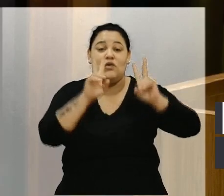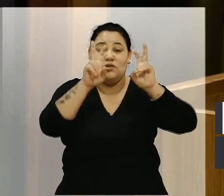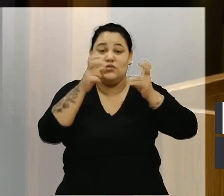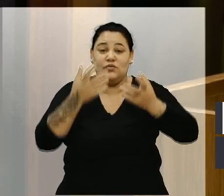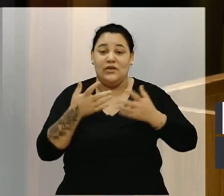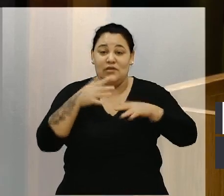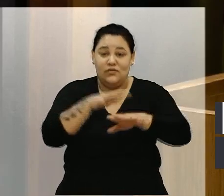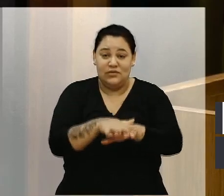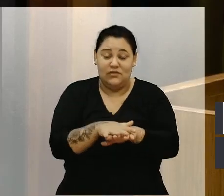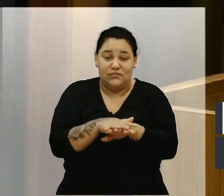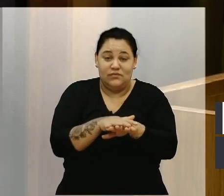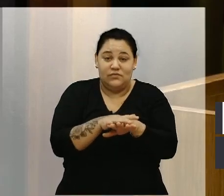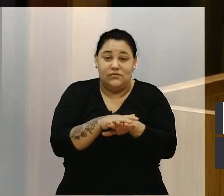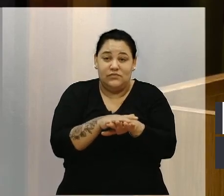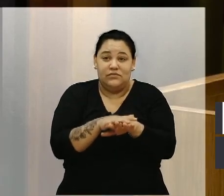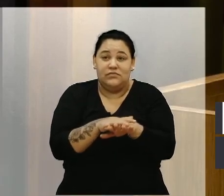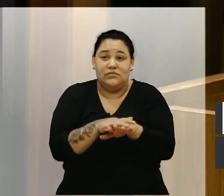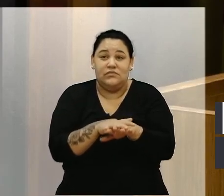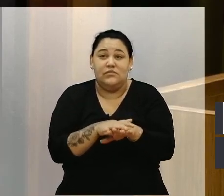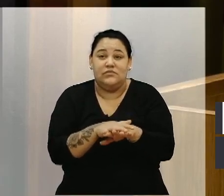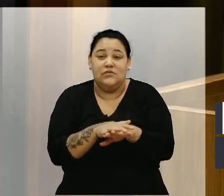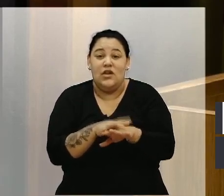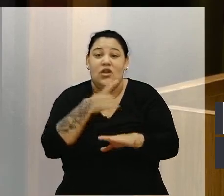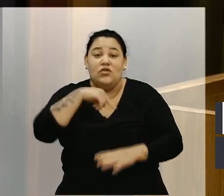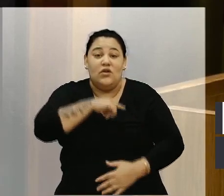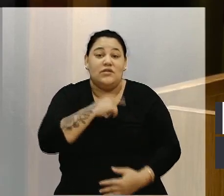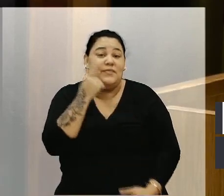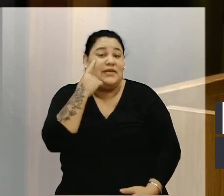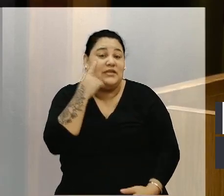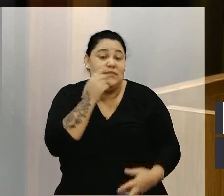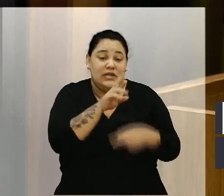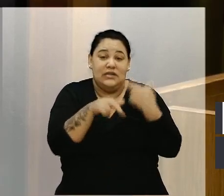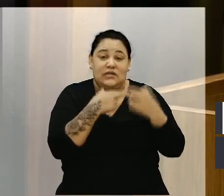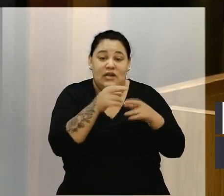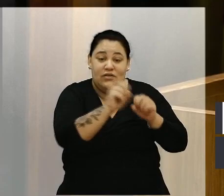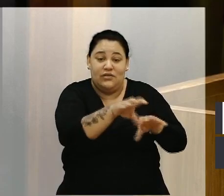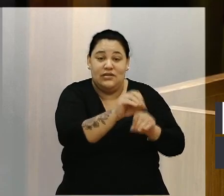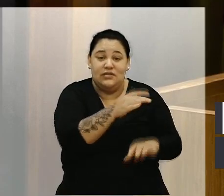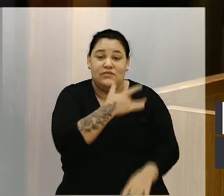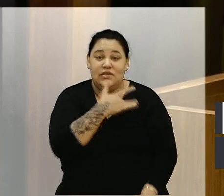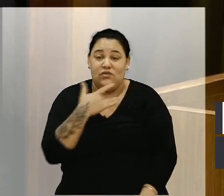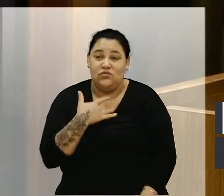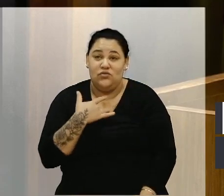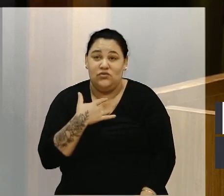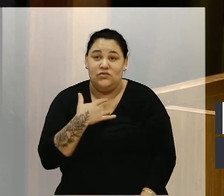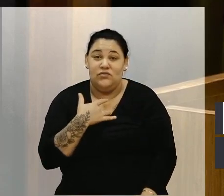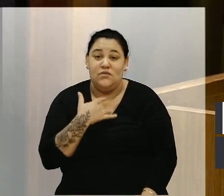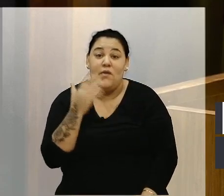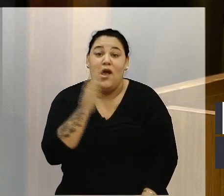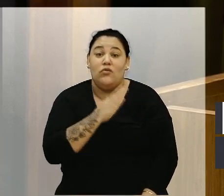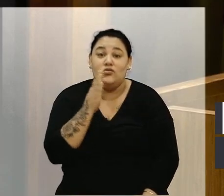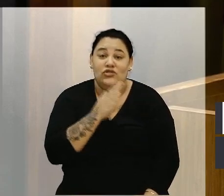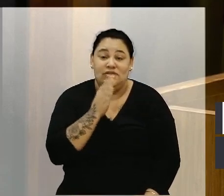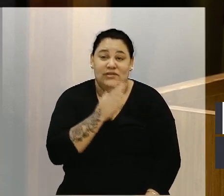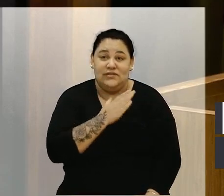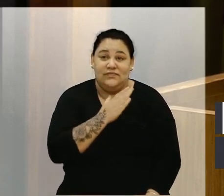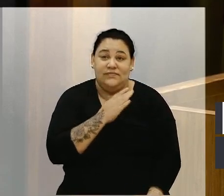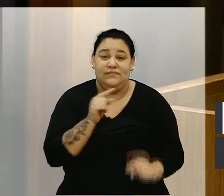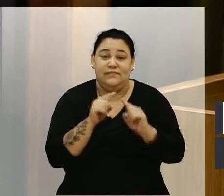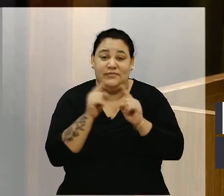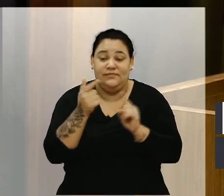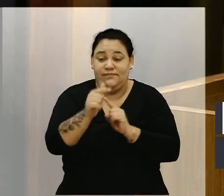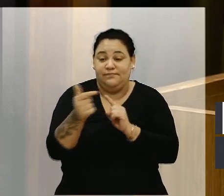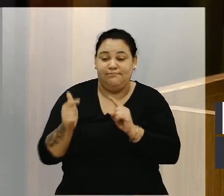nós pensamos na questão da educação, na questão da saúde, pela urgência, mas as